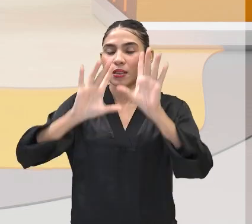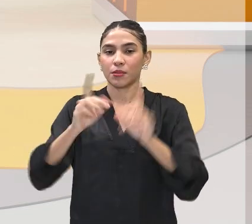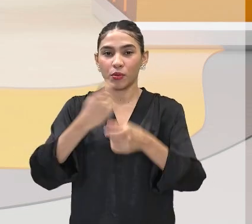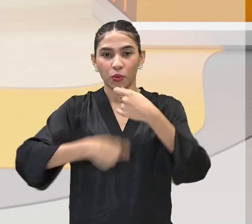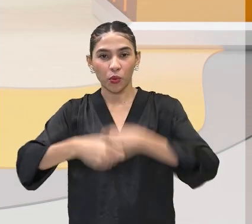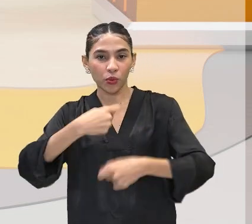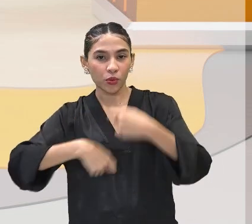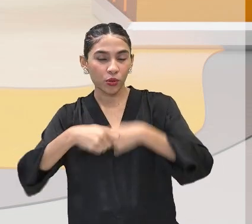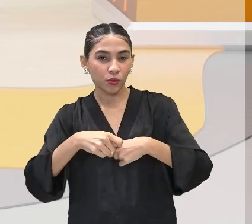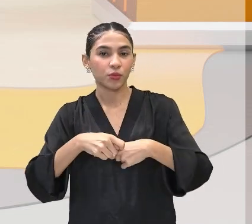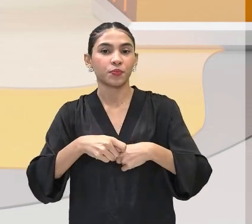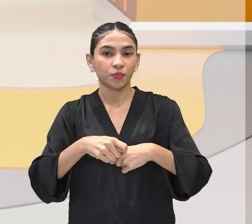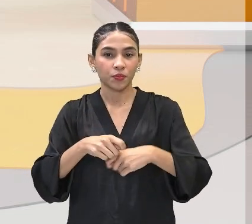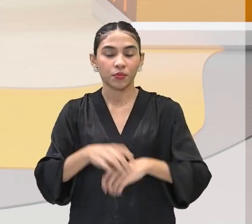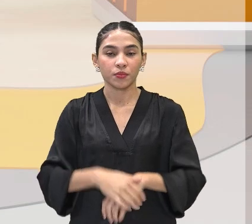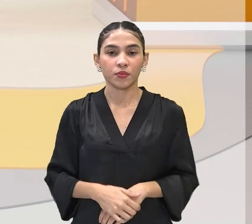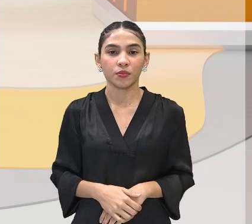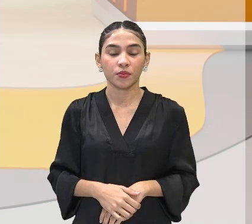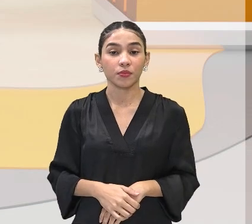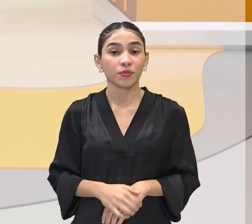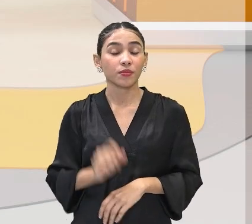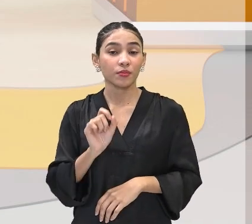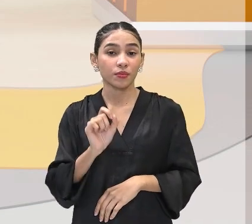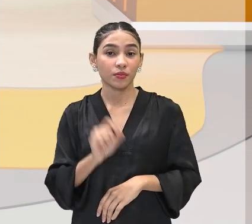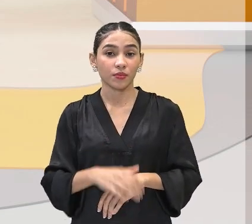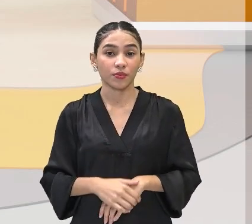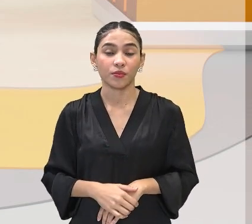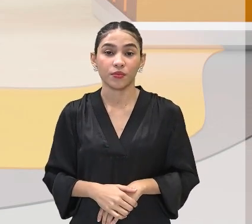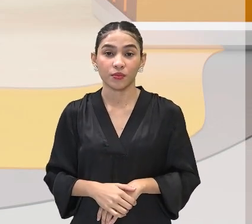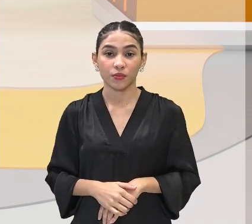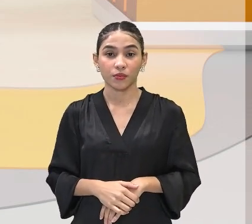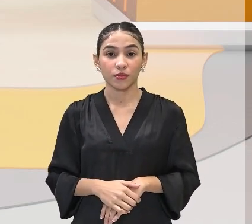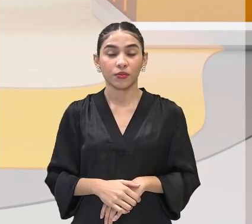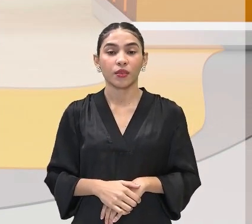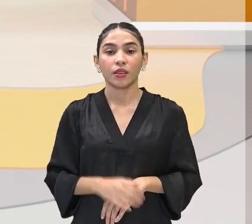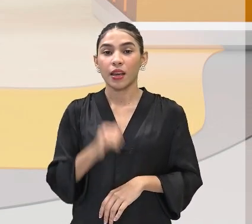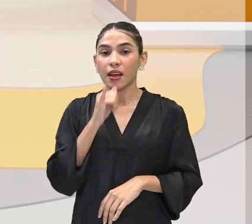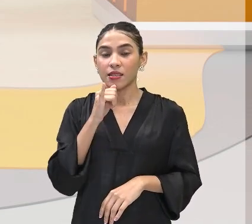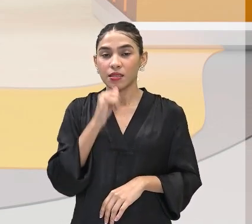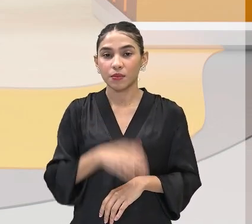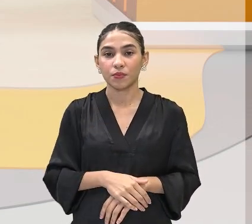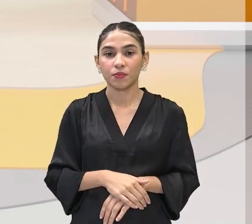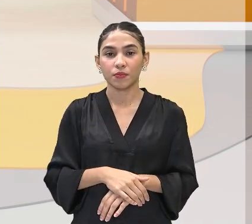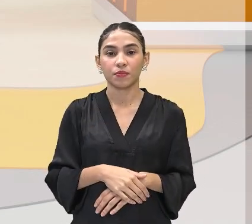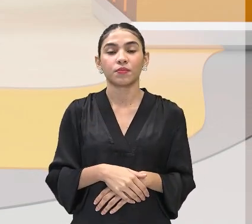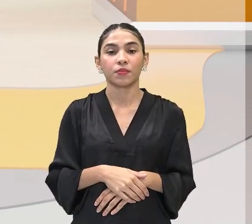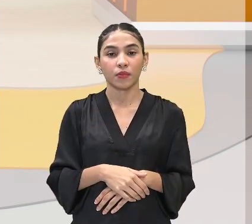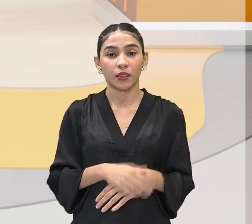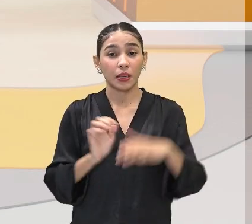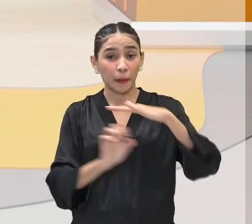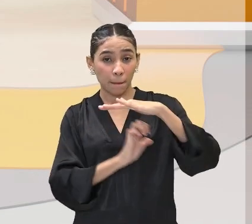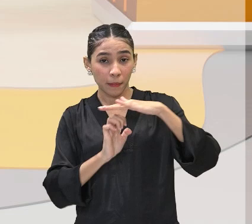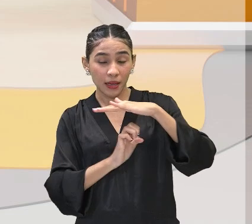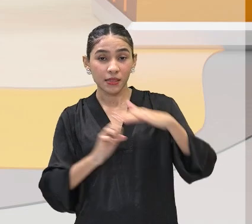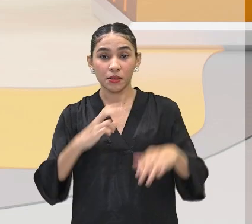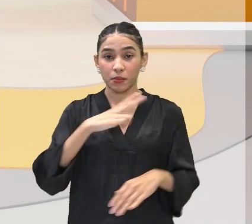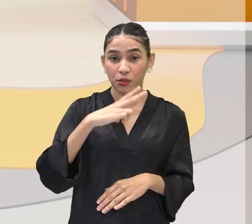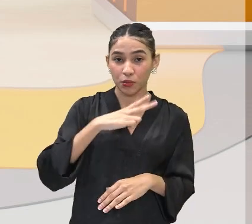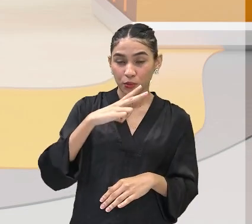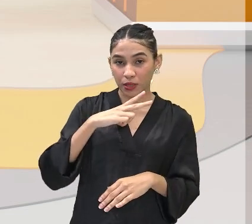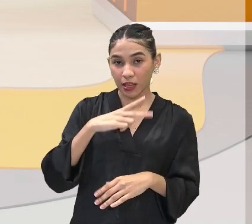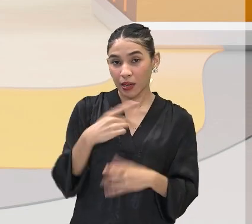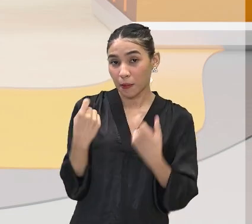né, desse mercado liberal, era que as iniciativas privadas